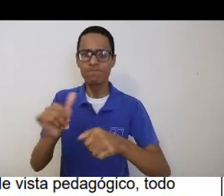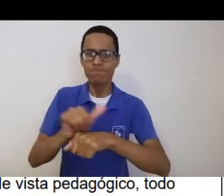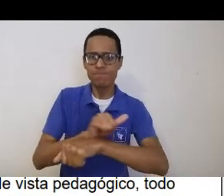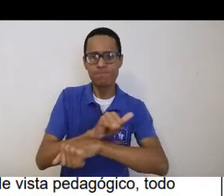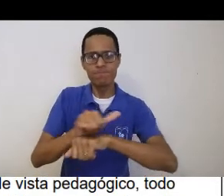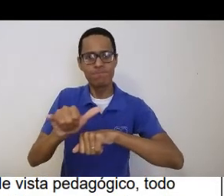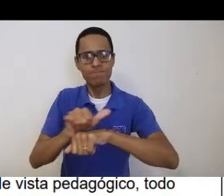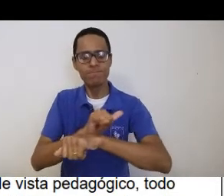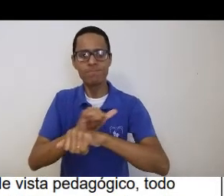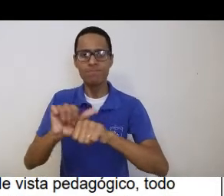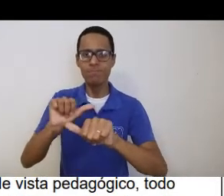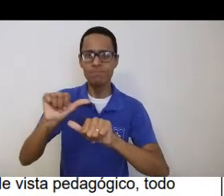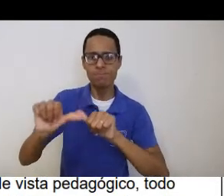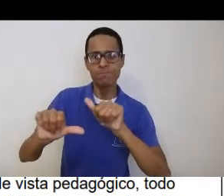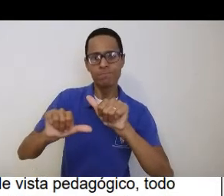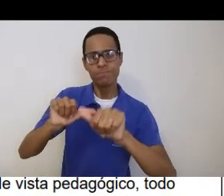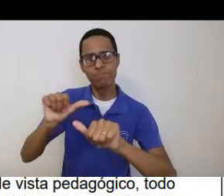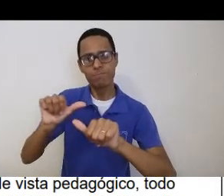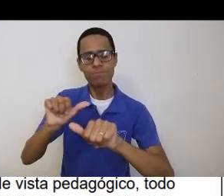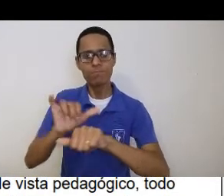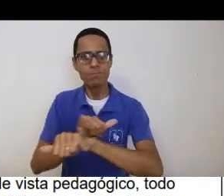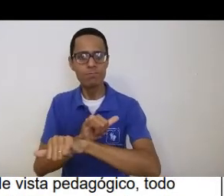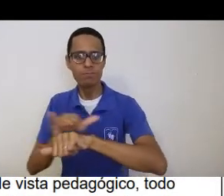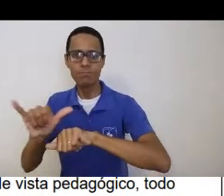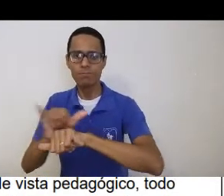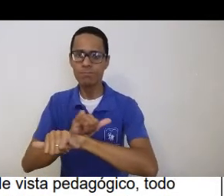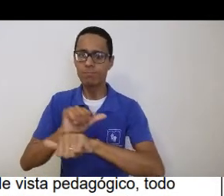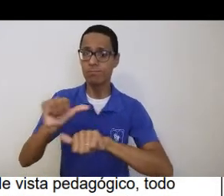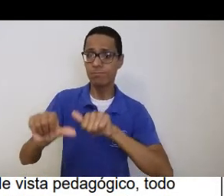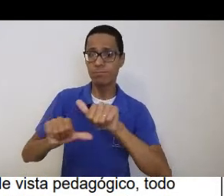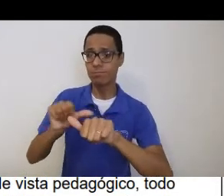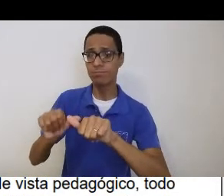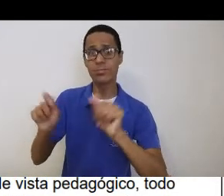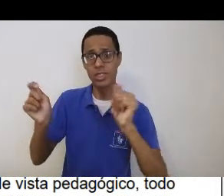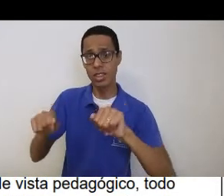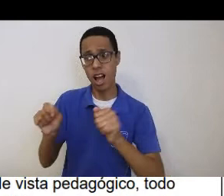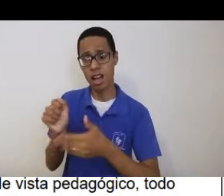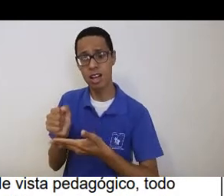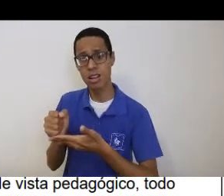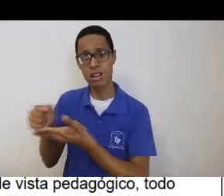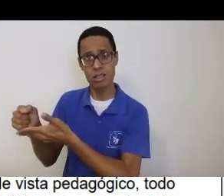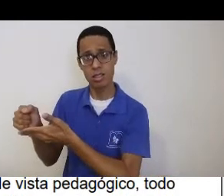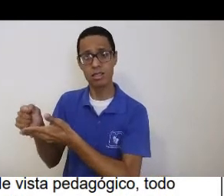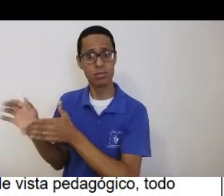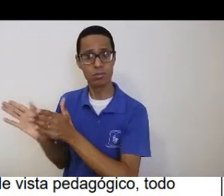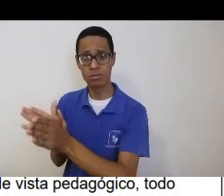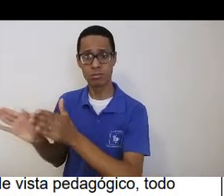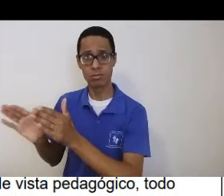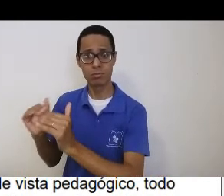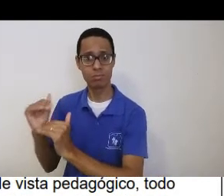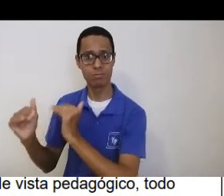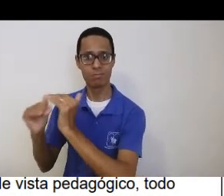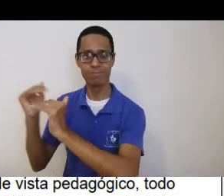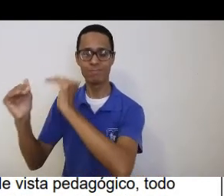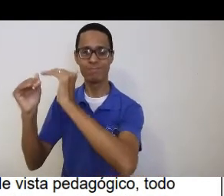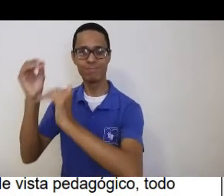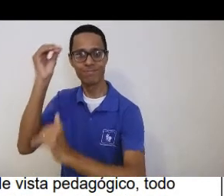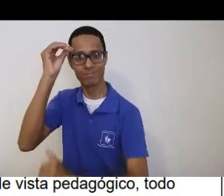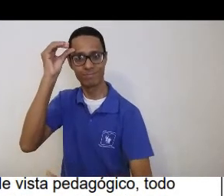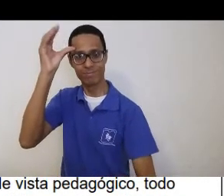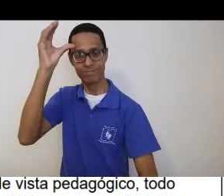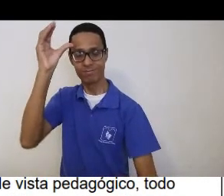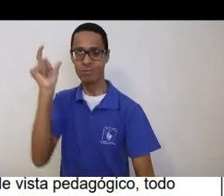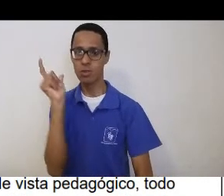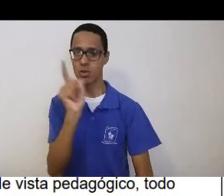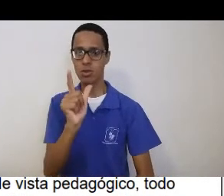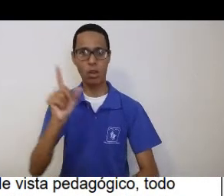seja adaptável, né, essas ferramentas elas estão condicionando ao sujeito uma evolução, possibilitando